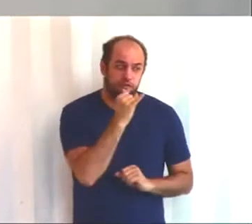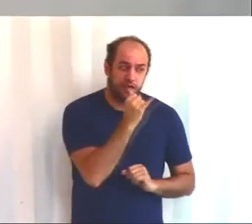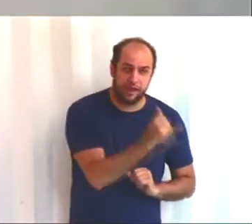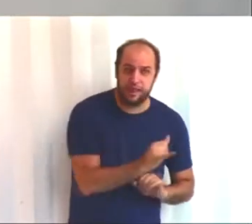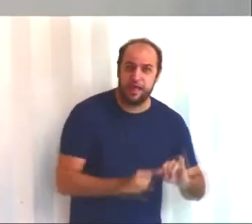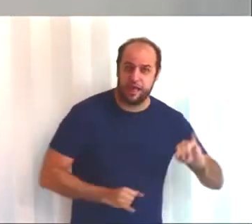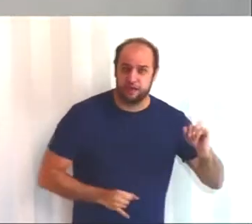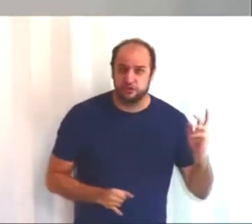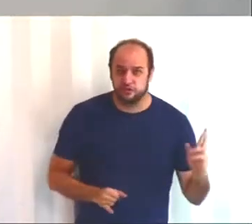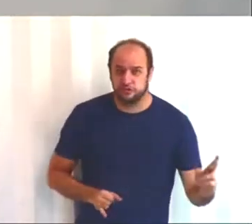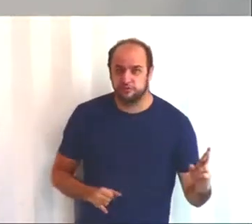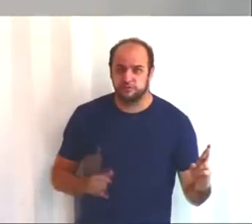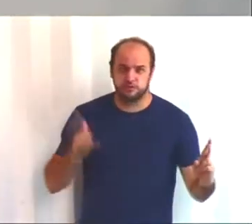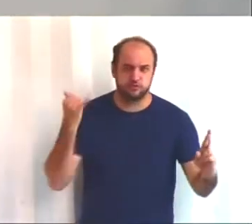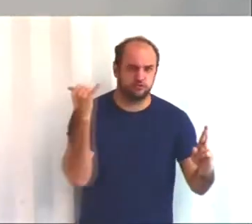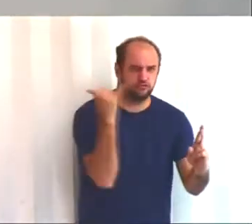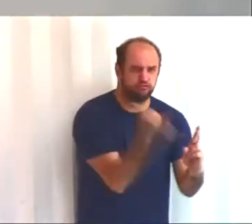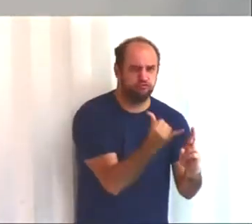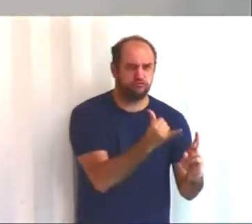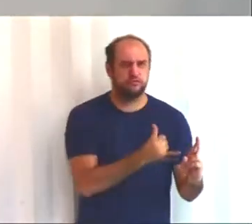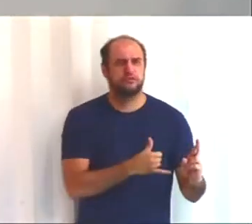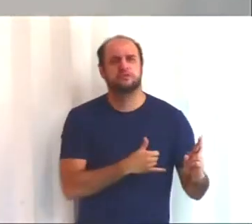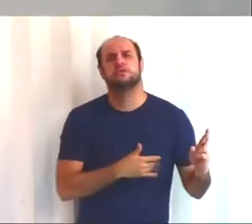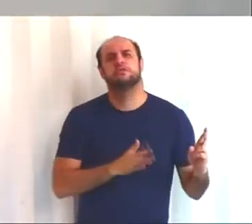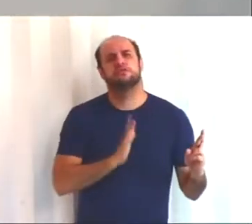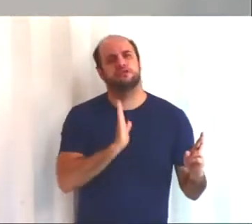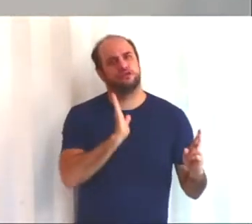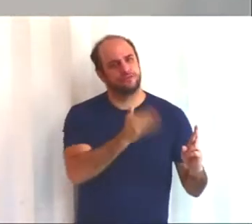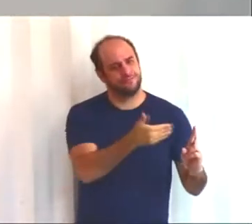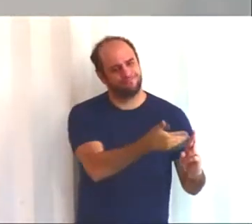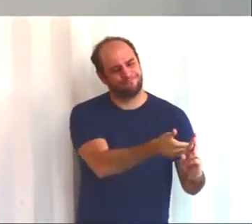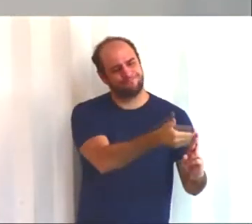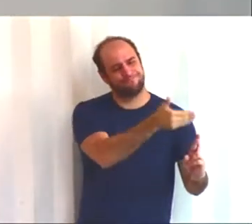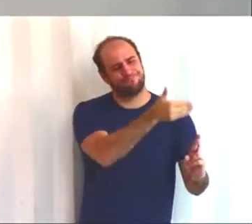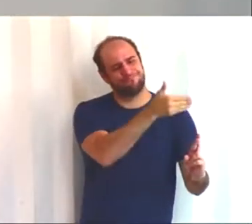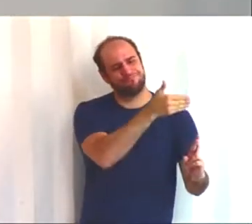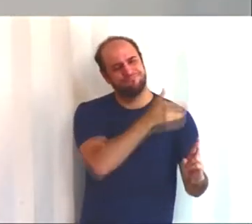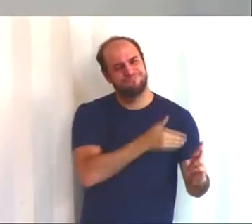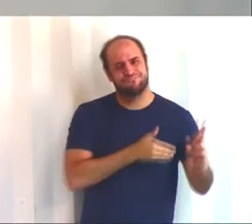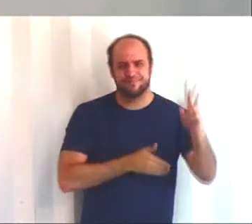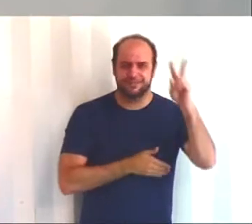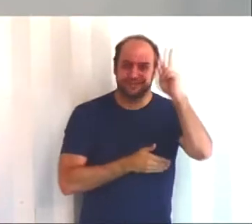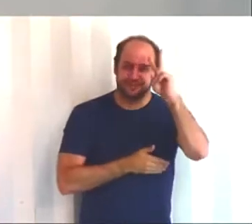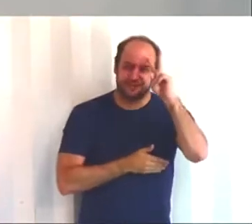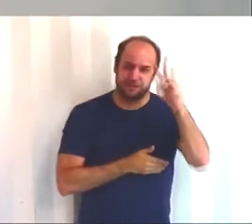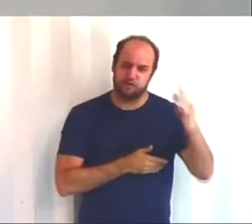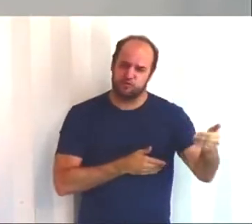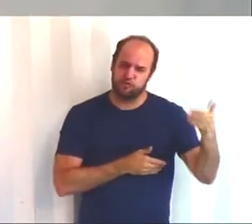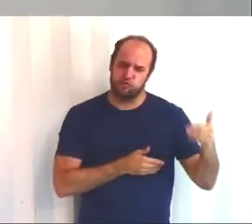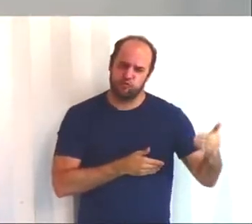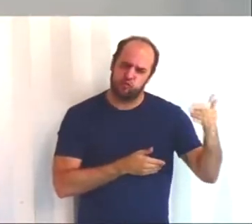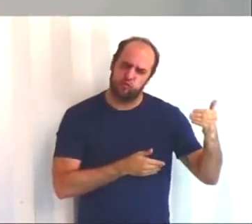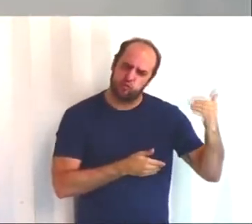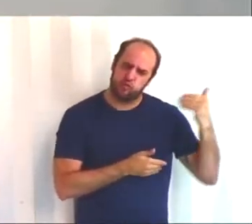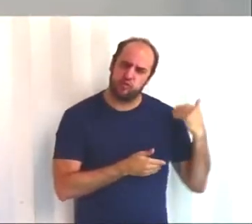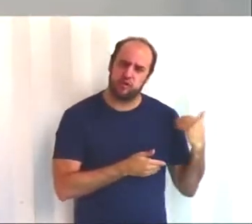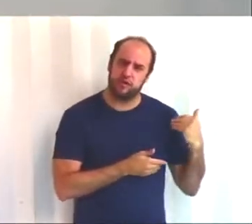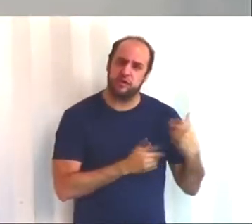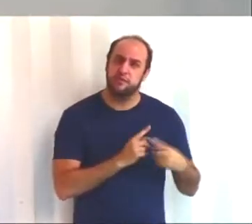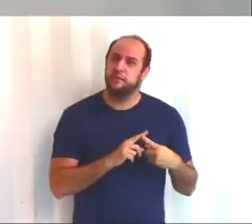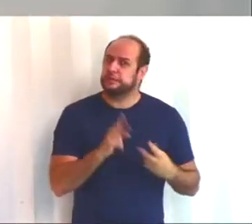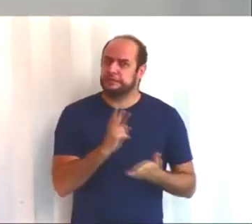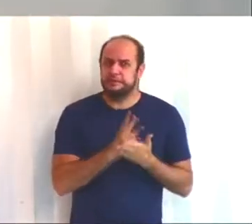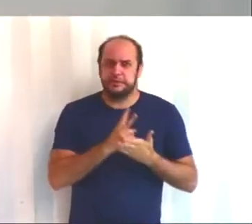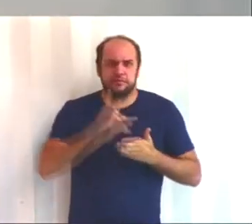agora, uma longa estrada já fora percorrida. E essa longa estrada, Deus sempre esteve com o